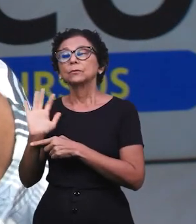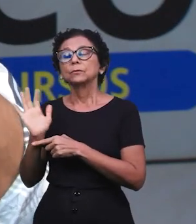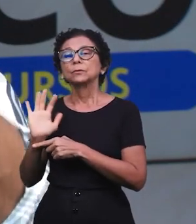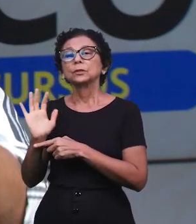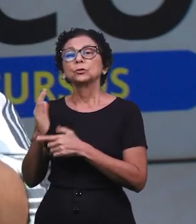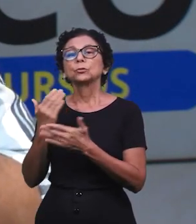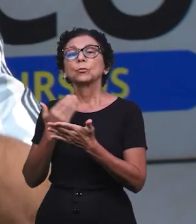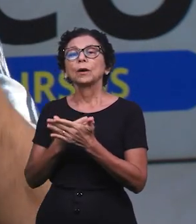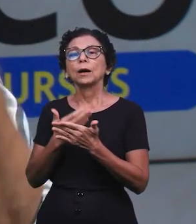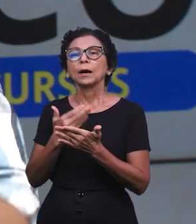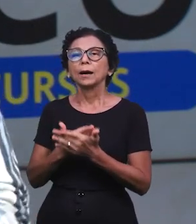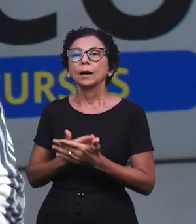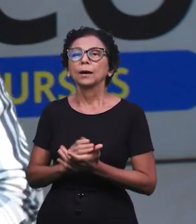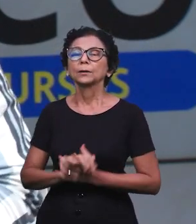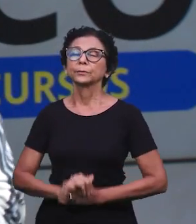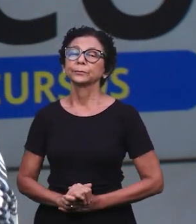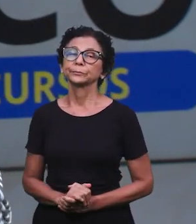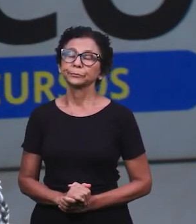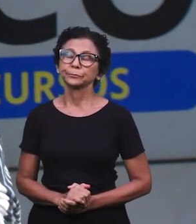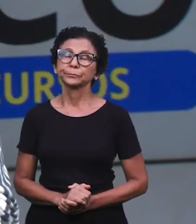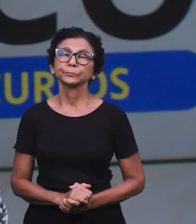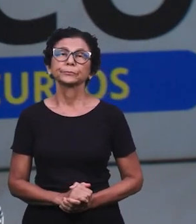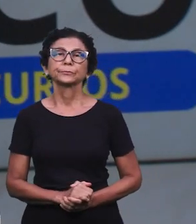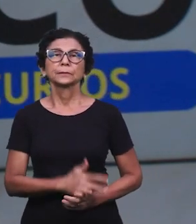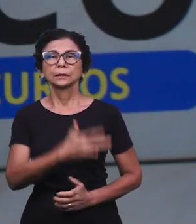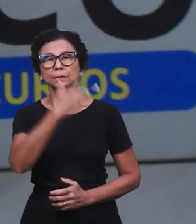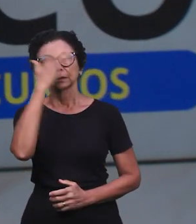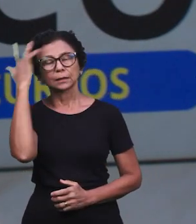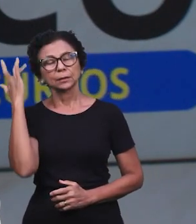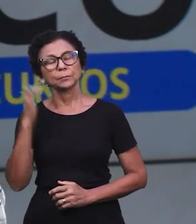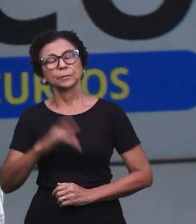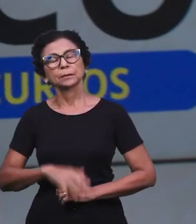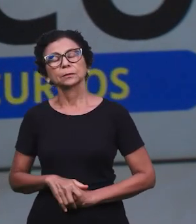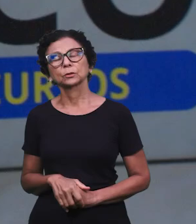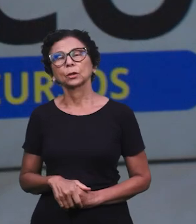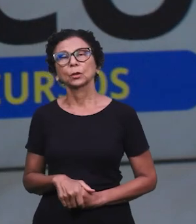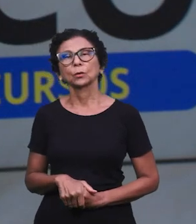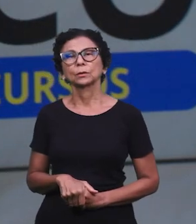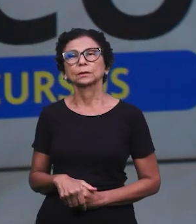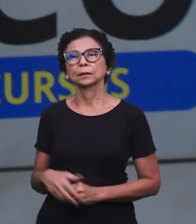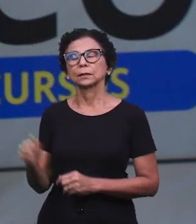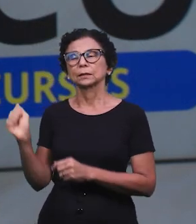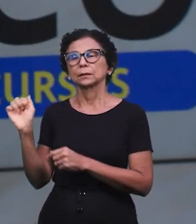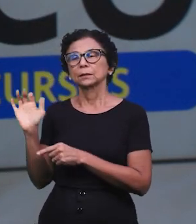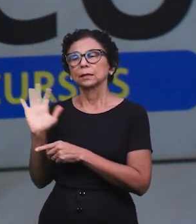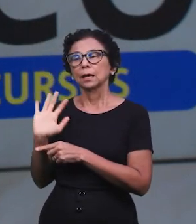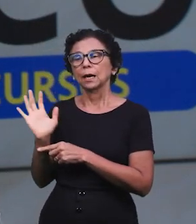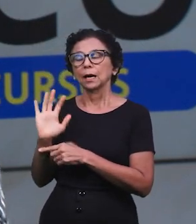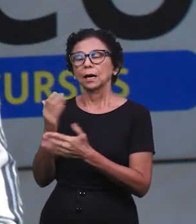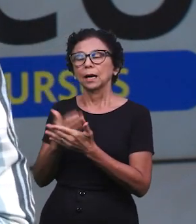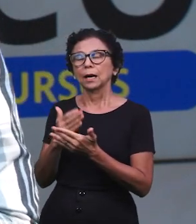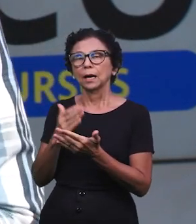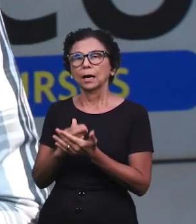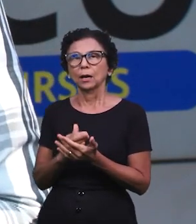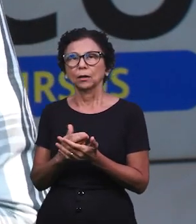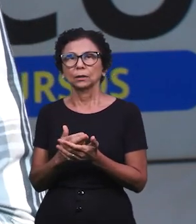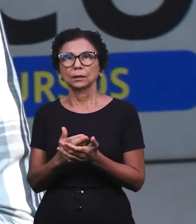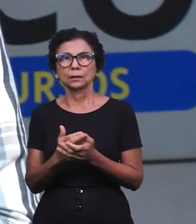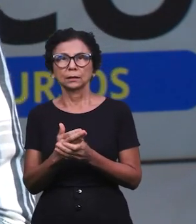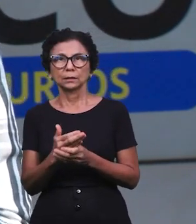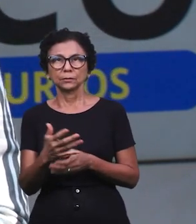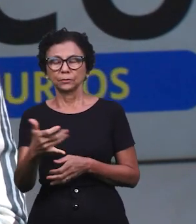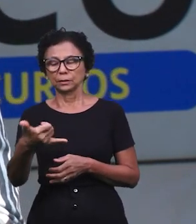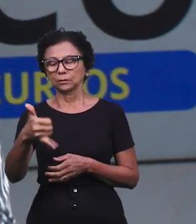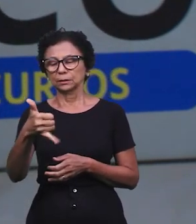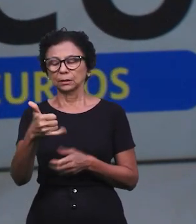de estudante, o que tem de concurseiro que coloca a videoaula lá e fica mexendo no celular a cada 5 minutos,